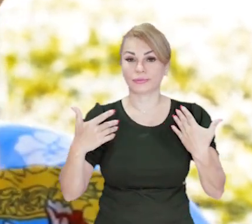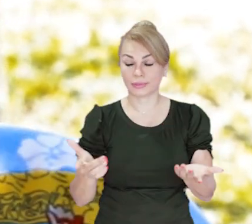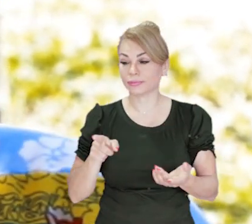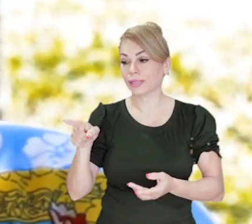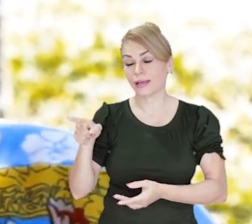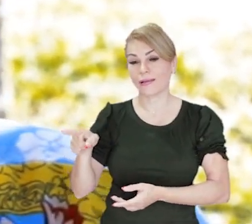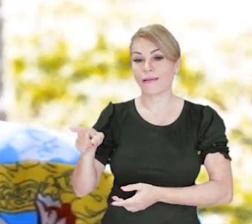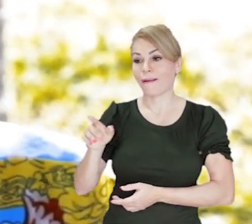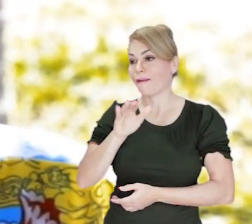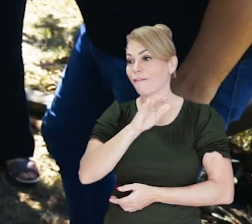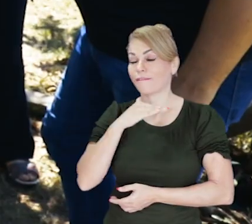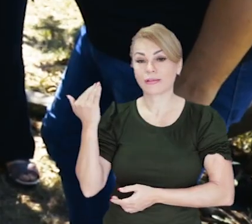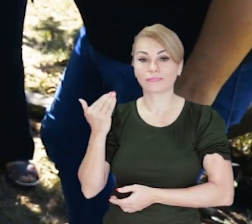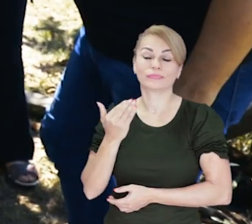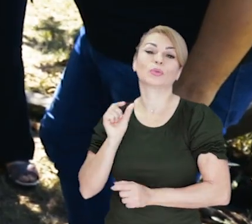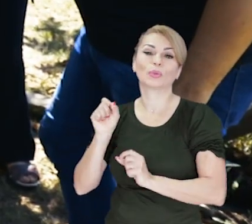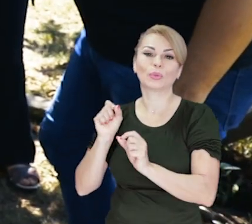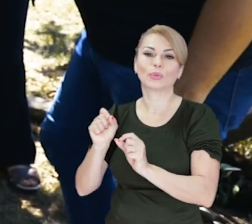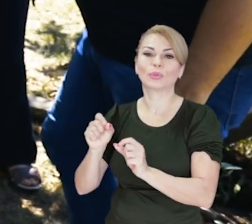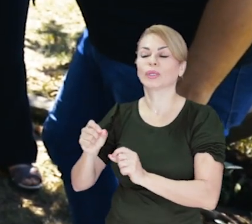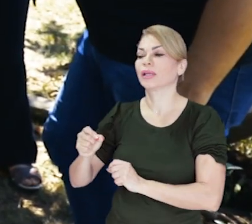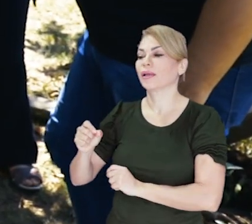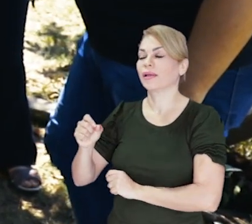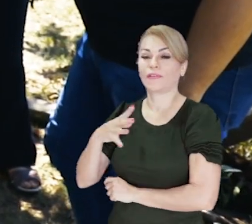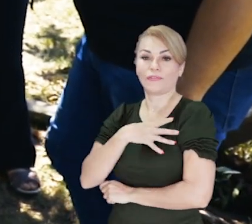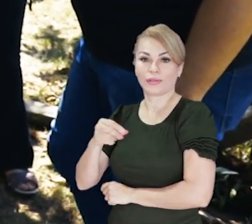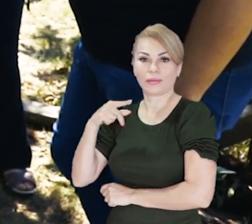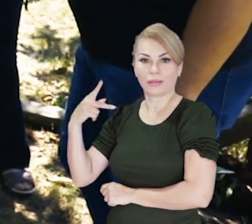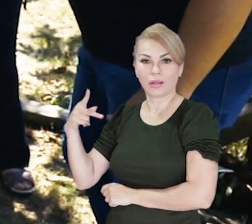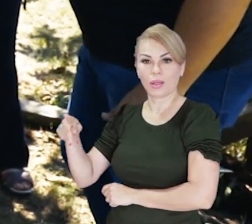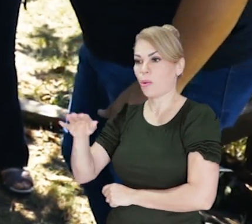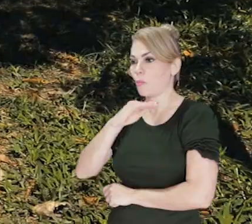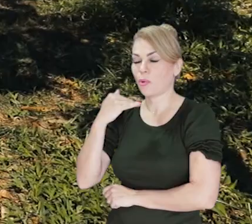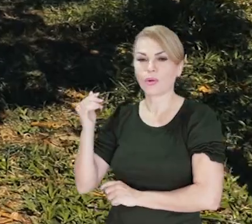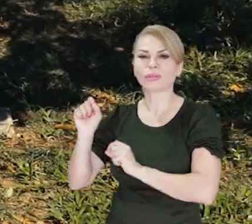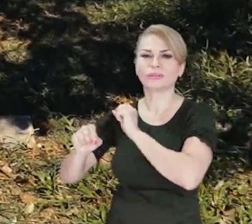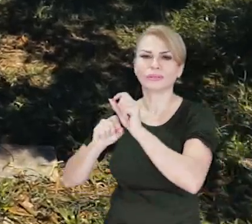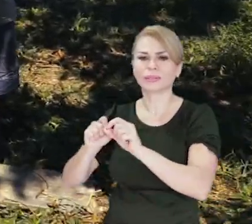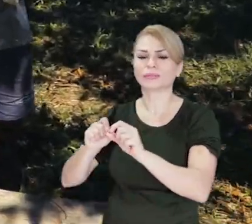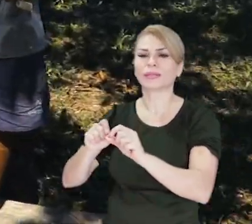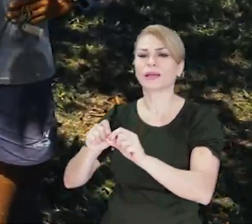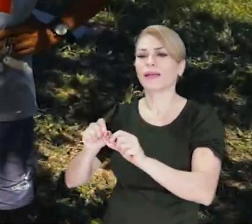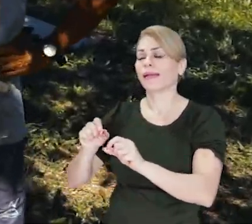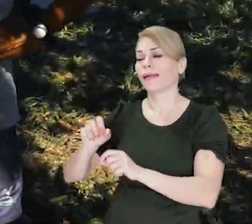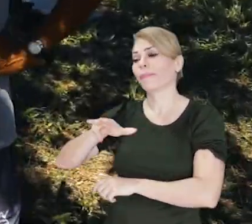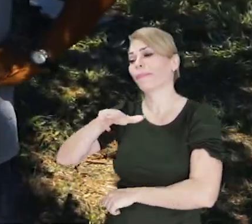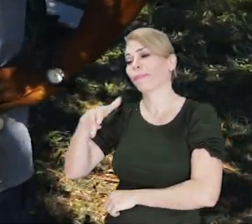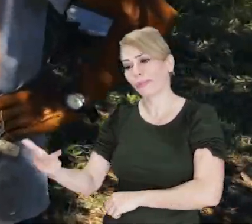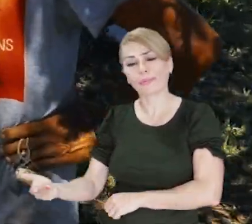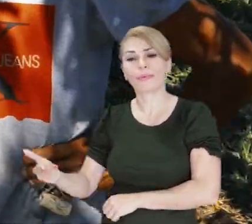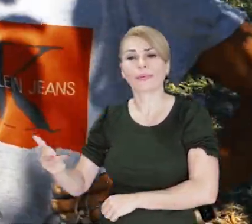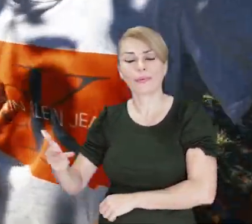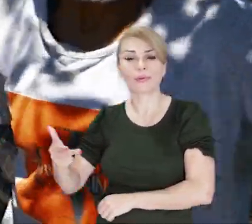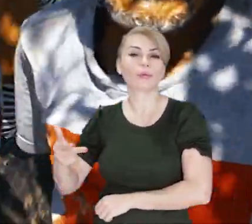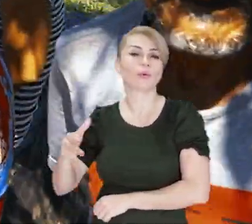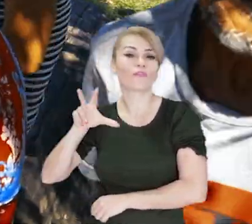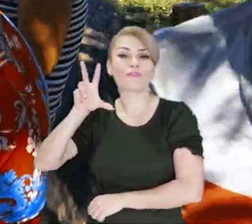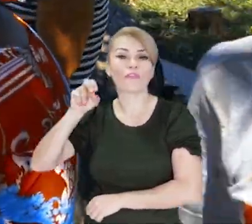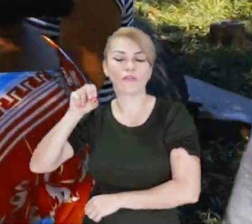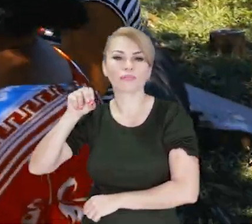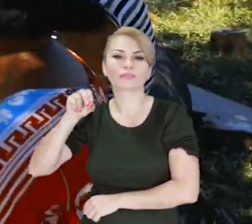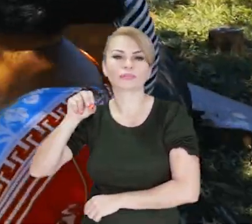filho, com deficiência. Desde o falecimento, a família ficou sem o dinheiro. A avó estava na beira do barranco, em